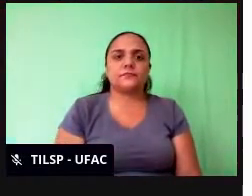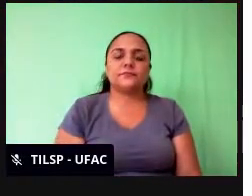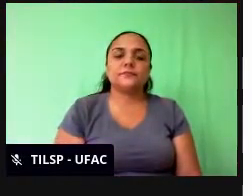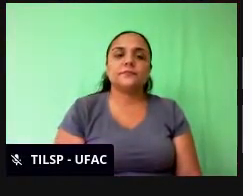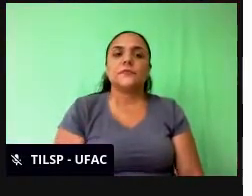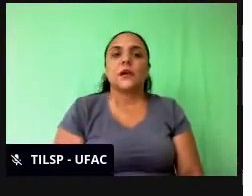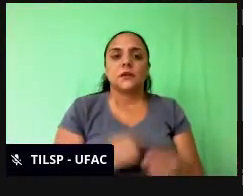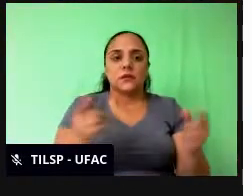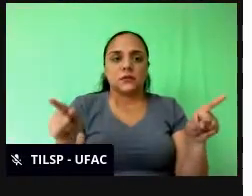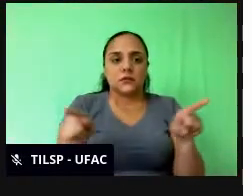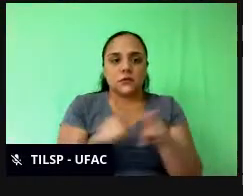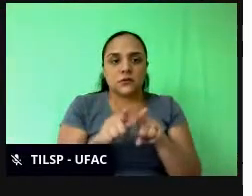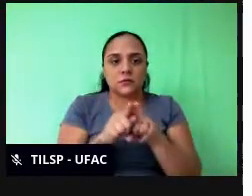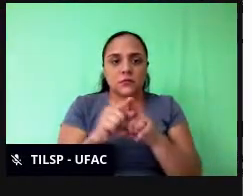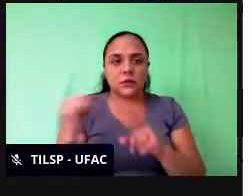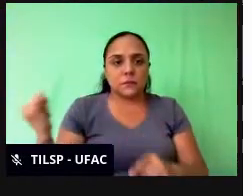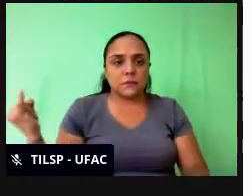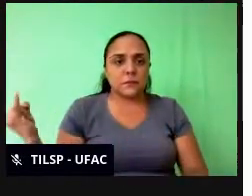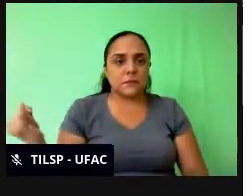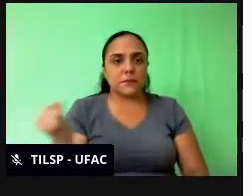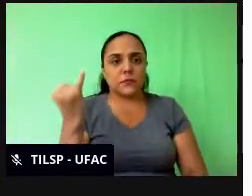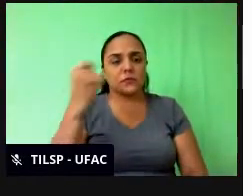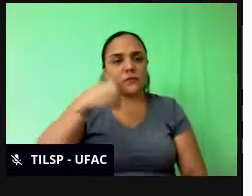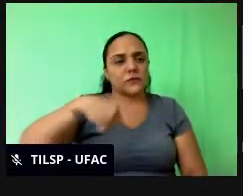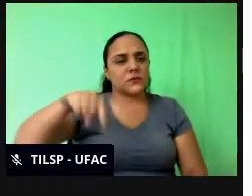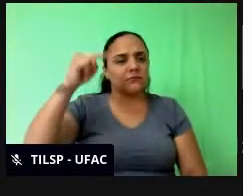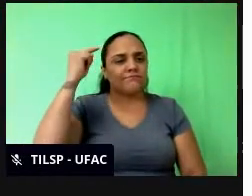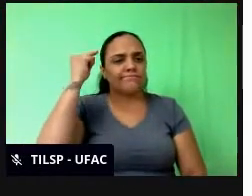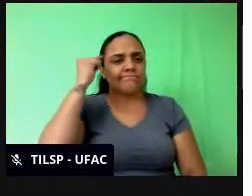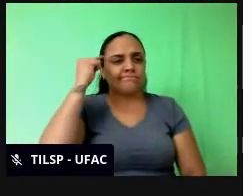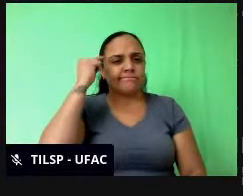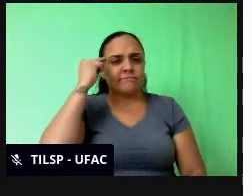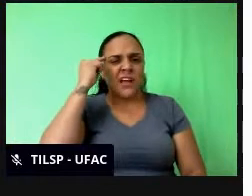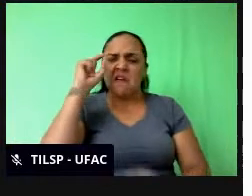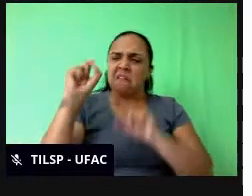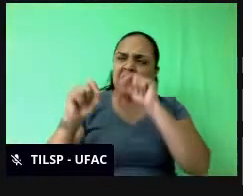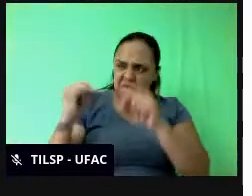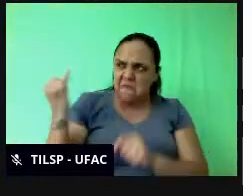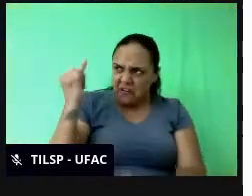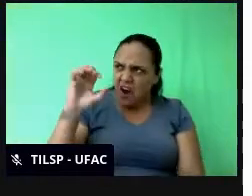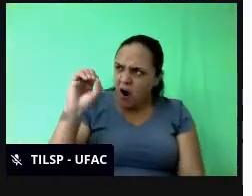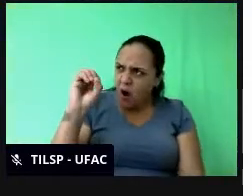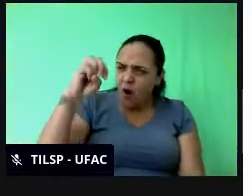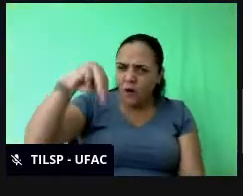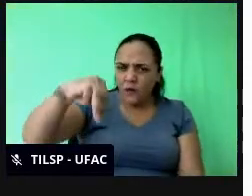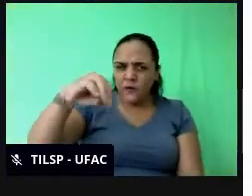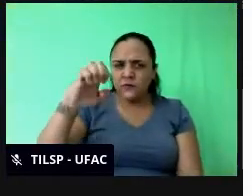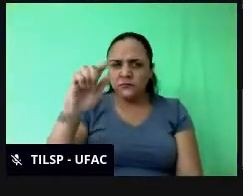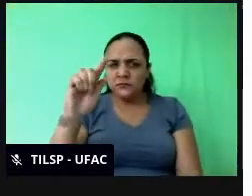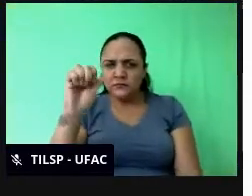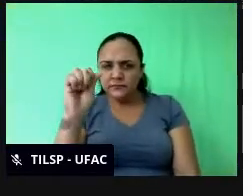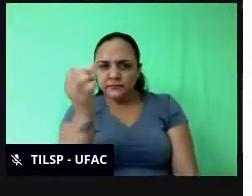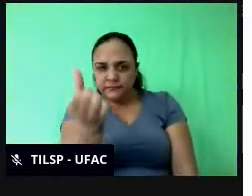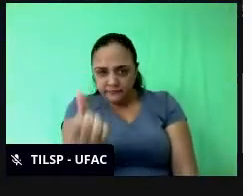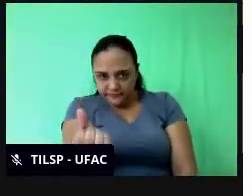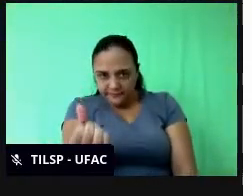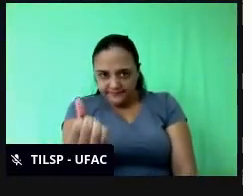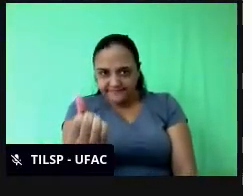É importante ressaltar que quando pensamos em ômega 6 e ômega 3, jamais podemos esquecer